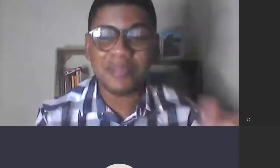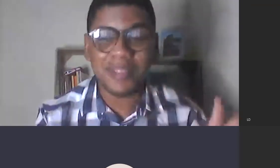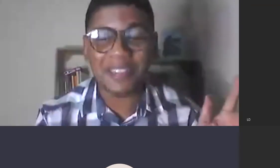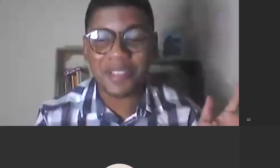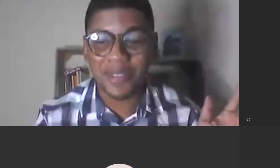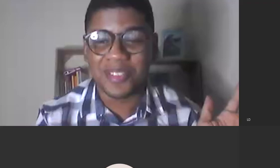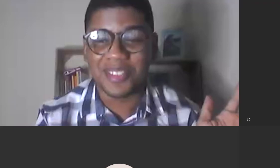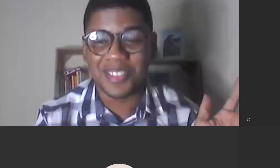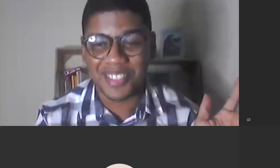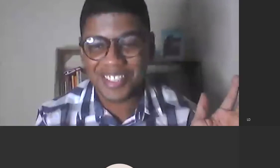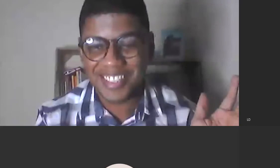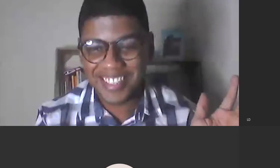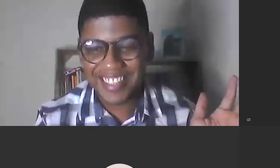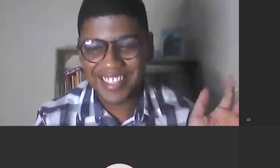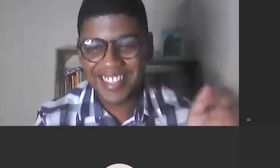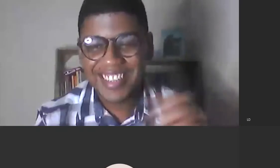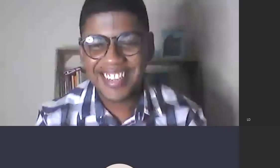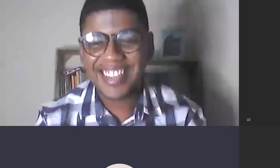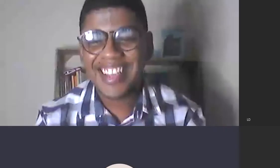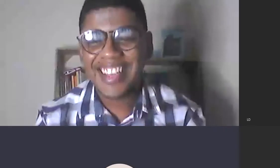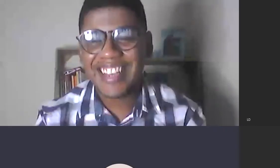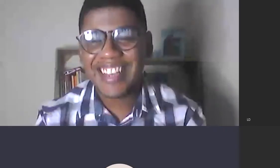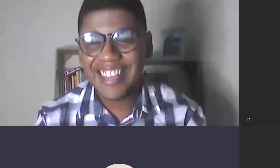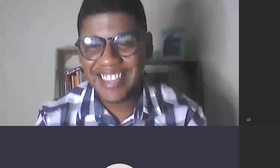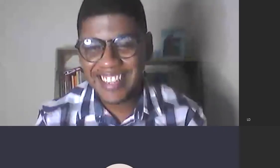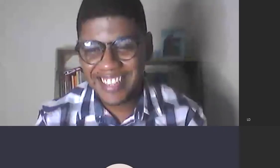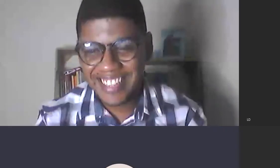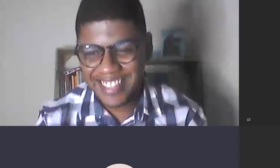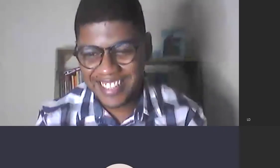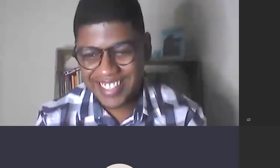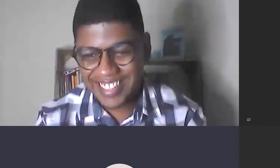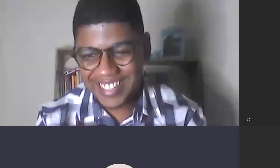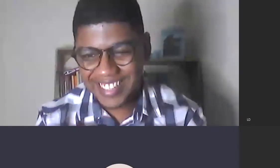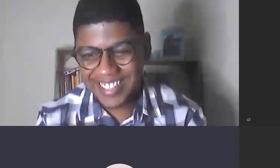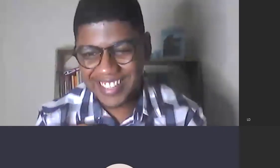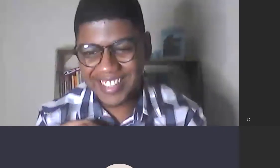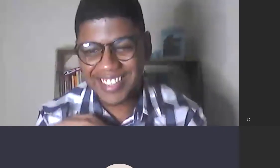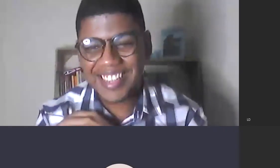então nós estamos aprendendo juntos. Verdade.